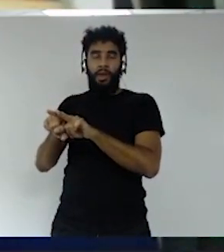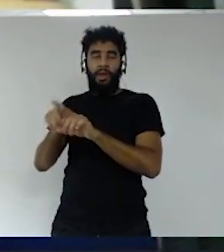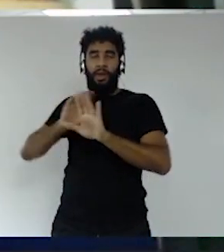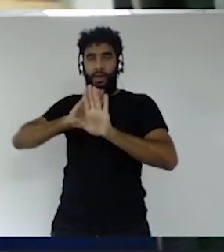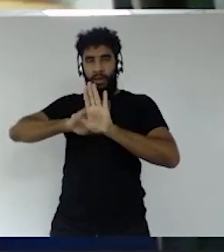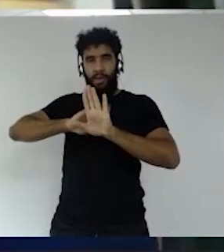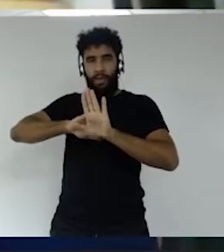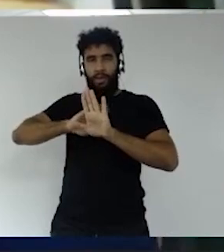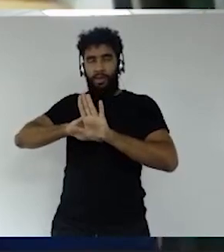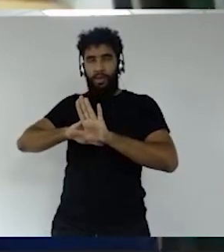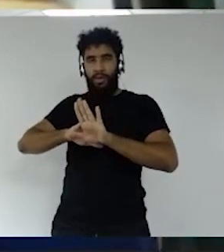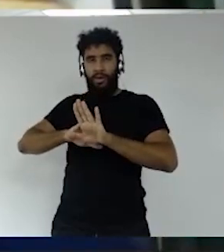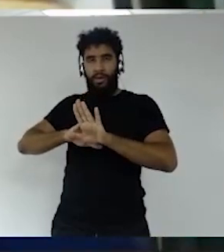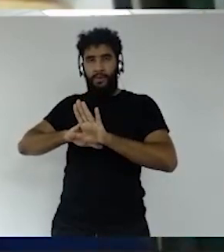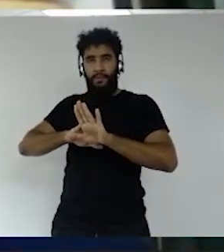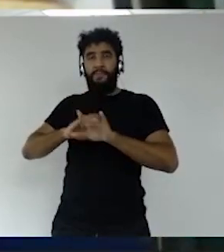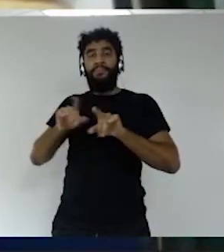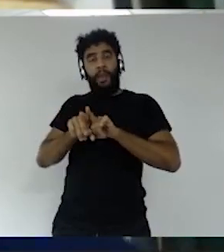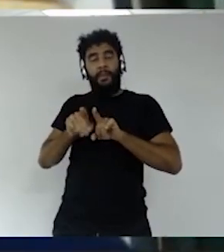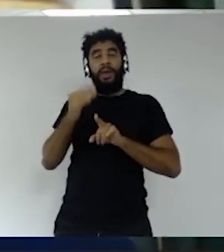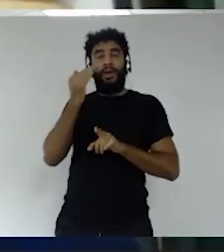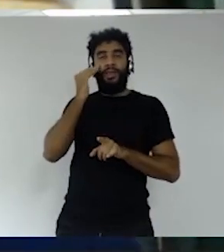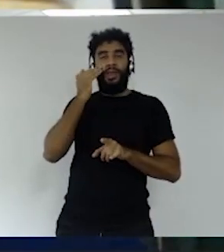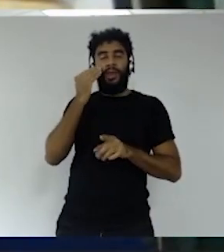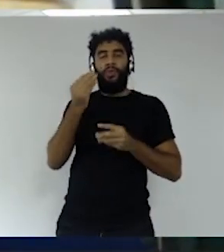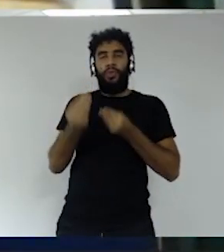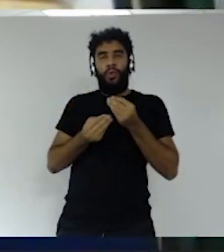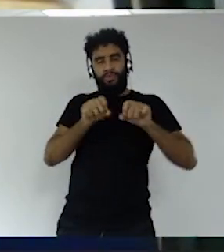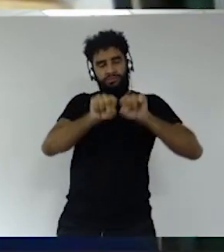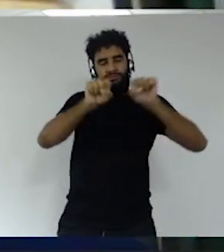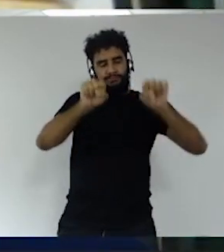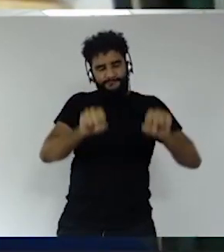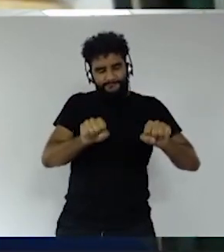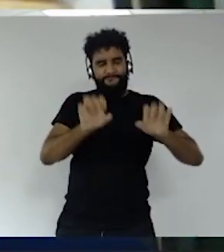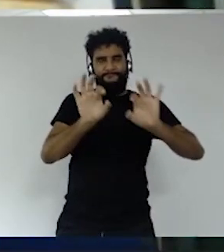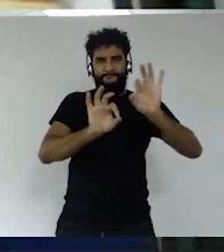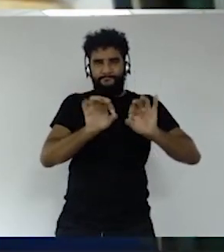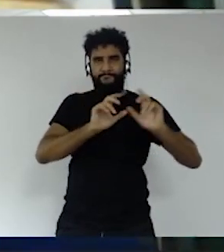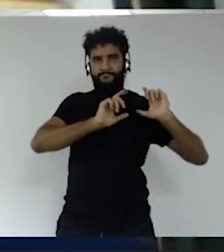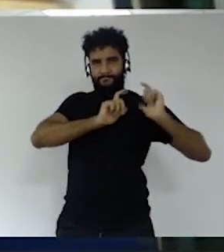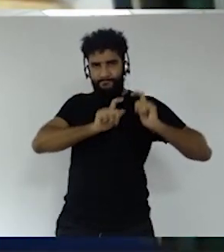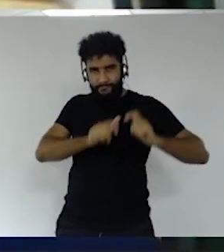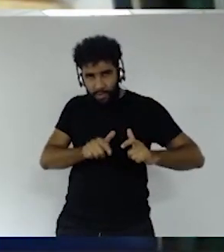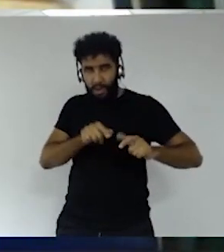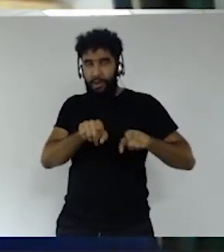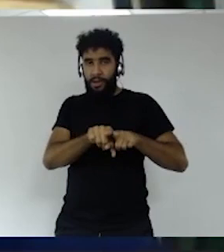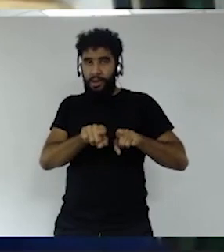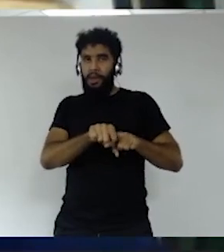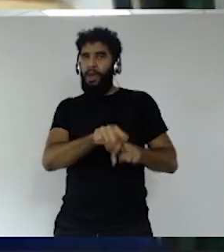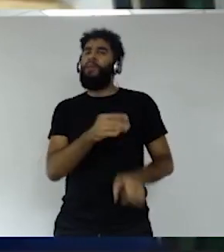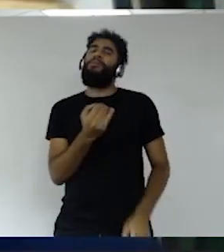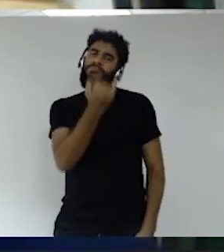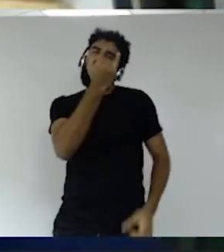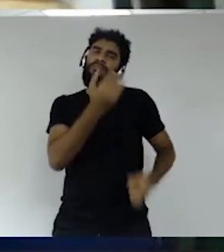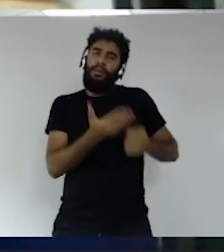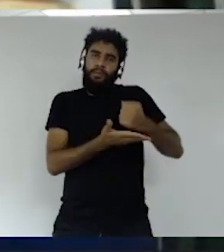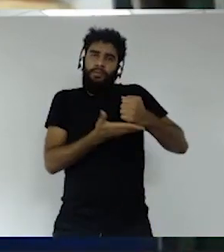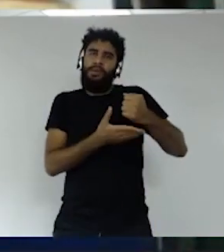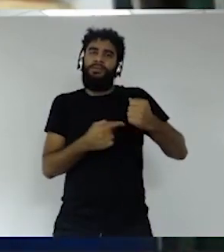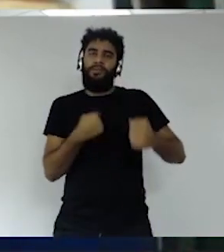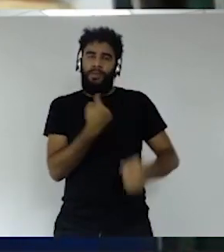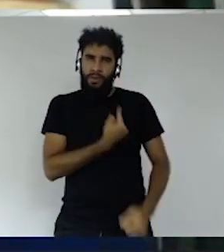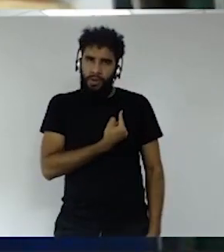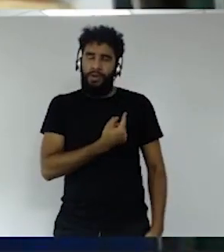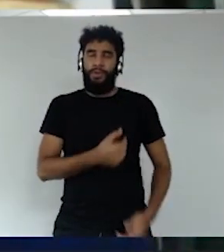sem descuidar da interpretação sistêmica ou sistemática, né, mais tradicional, mas também tão essencial quanto. E